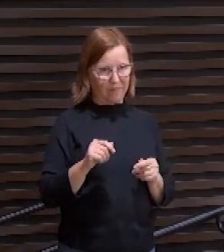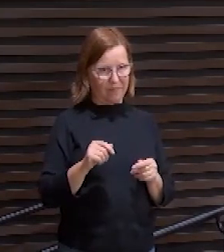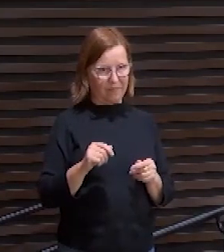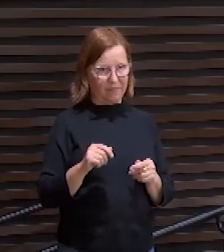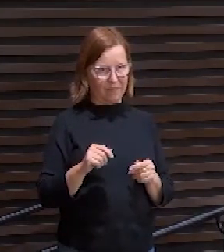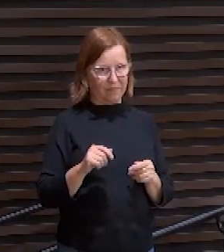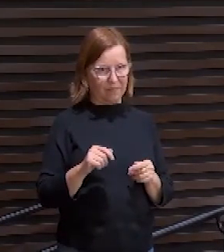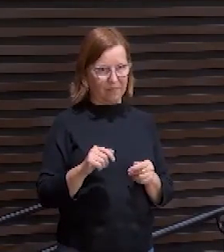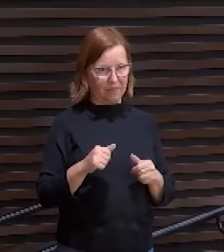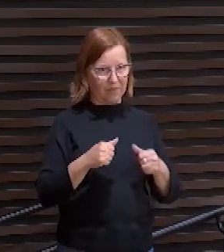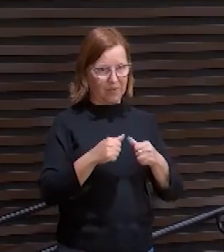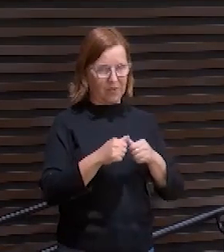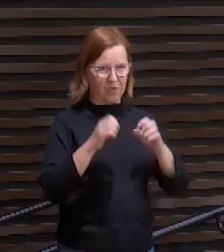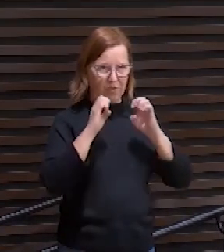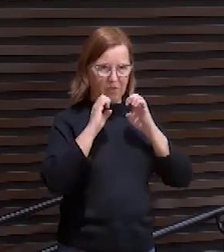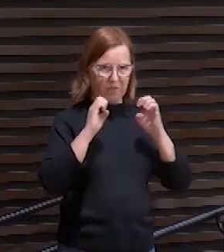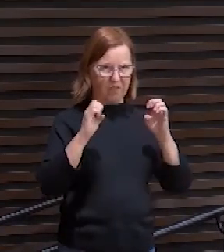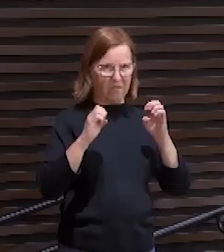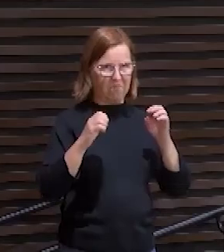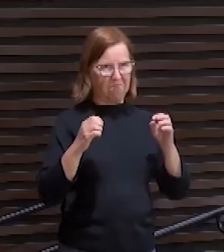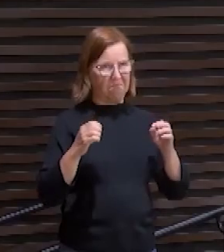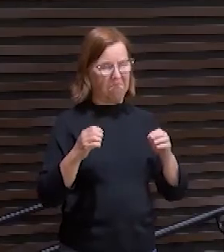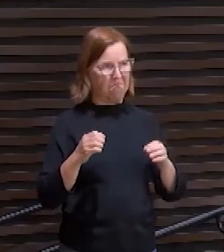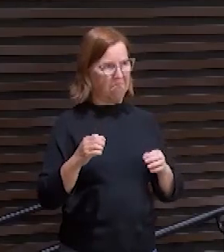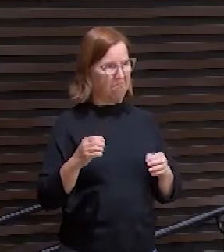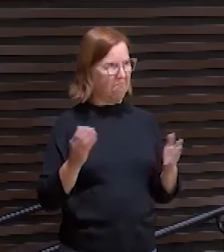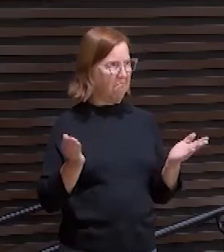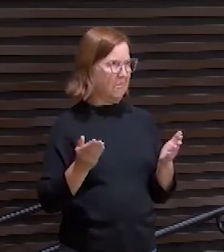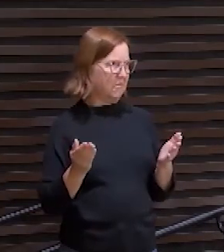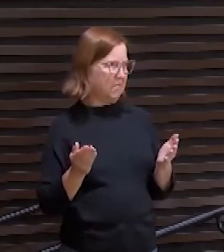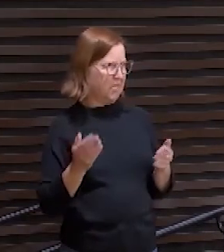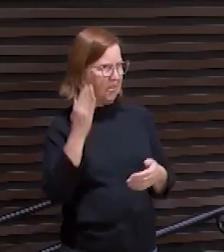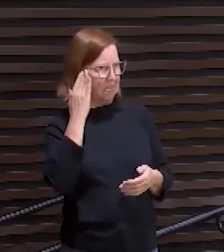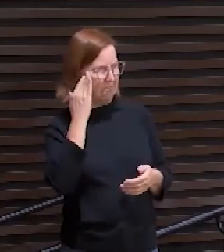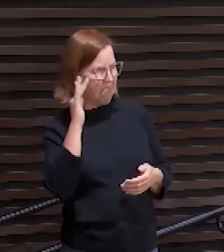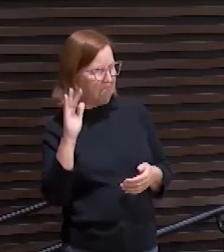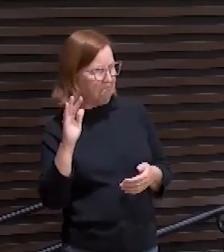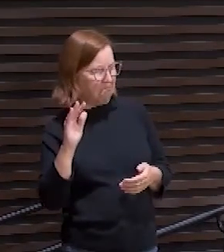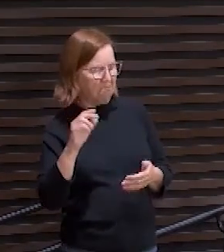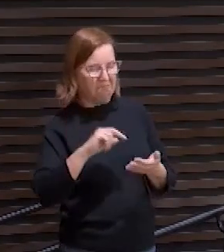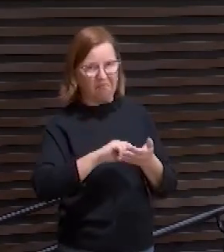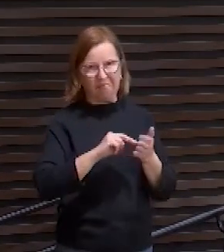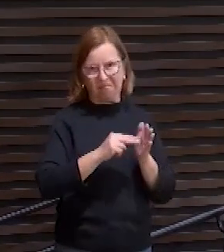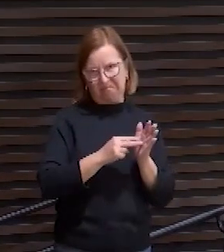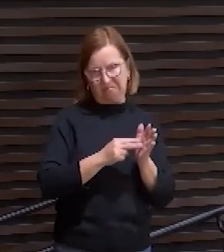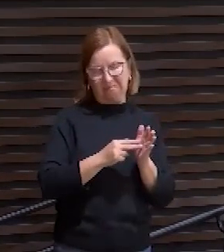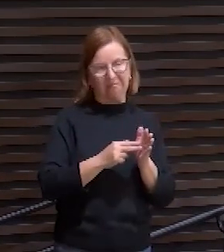o evangelho contemporâneo. Eu não sei o que é isso, evangelho contemporâneo.